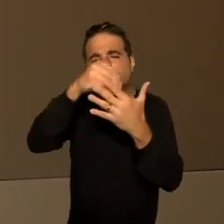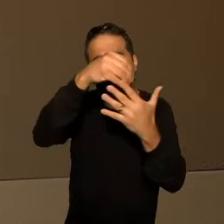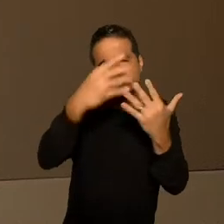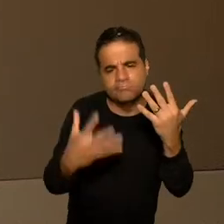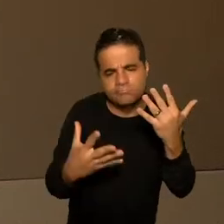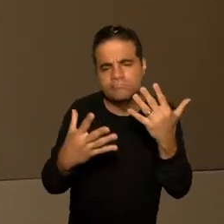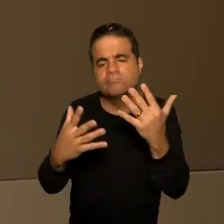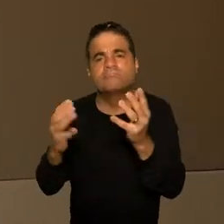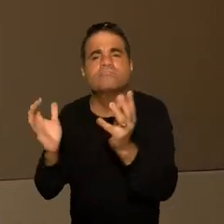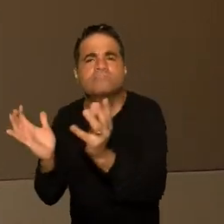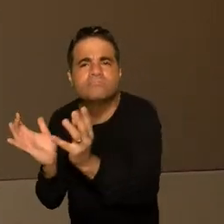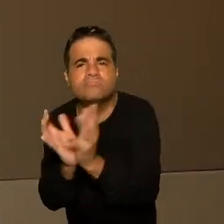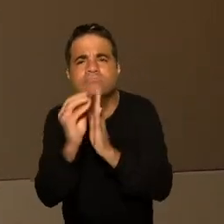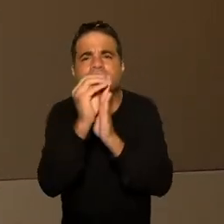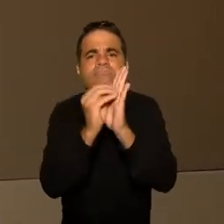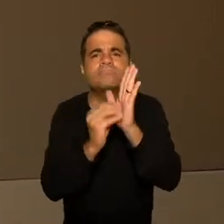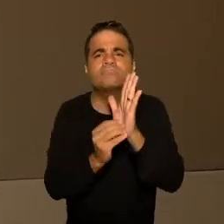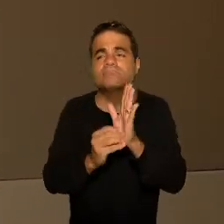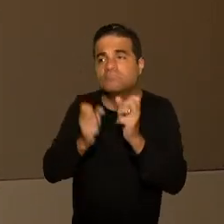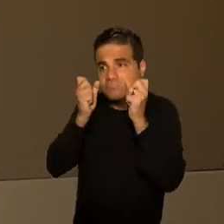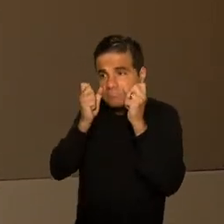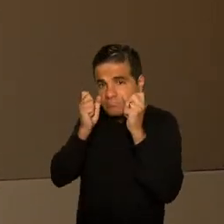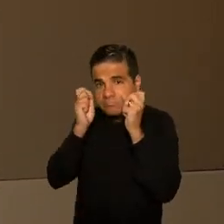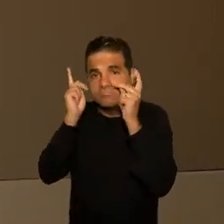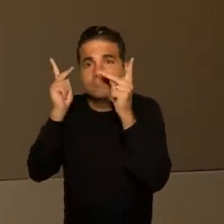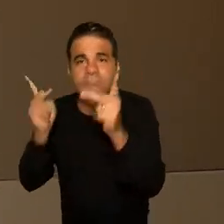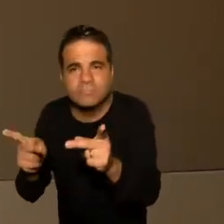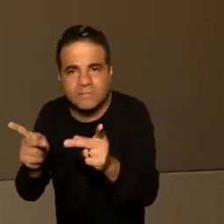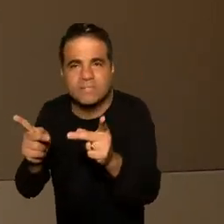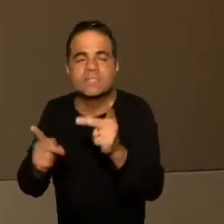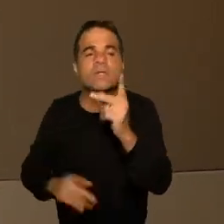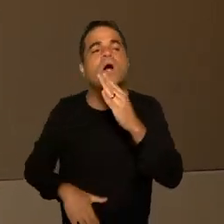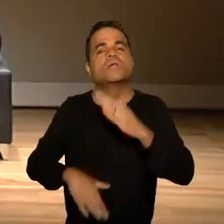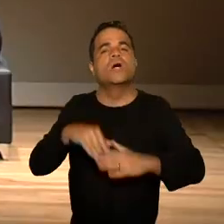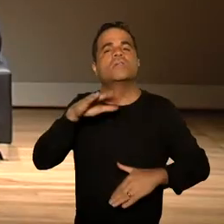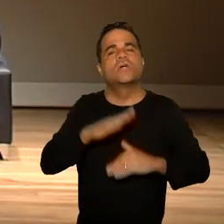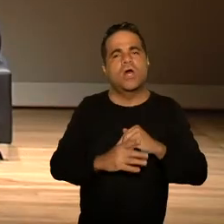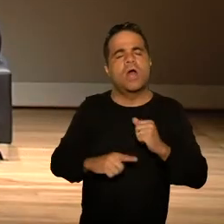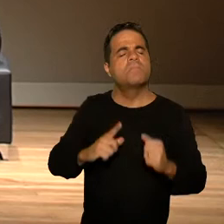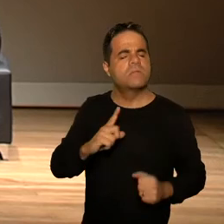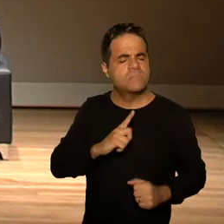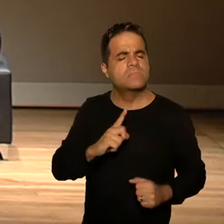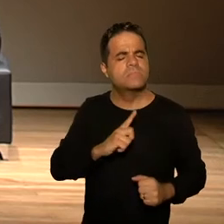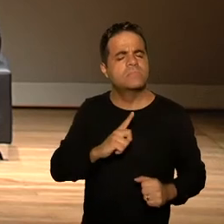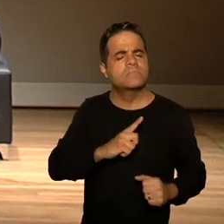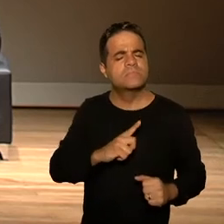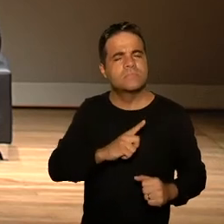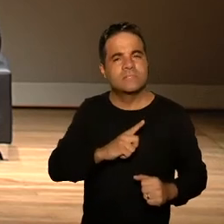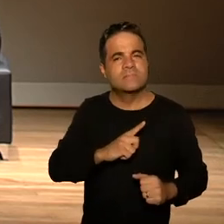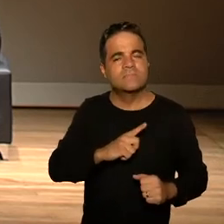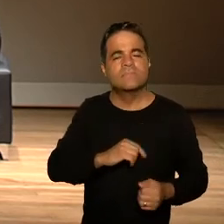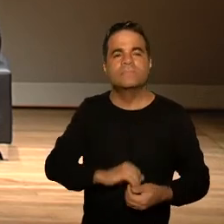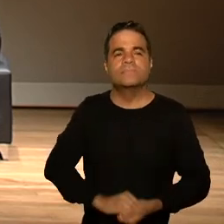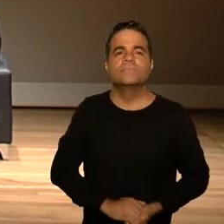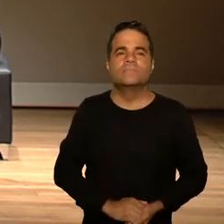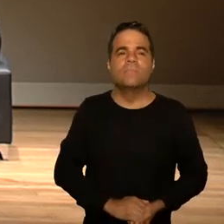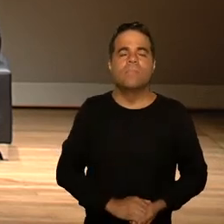conteúdos que esses públicos também trazem para essa visita e para relação com essas obras eu acho que